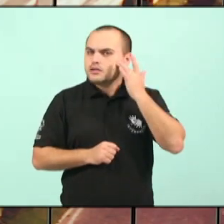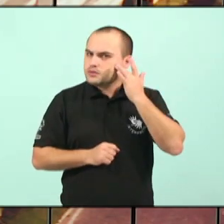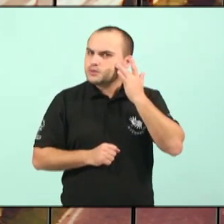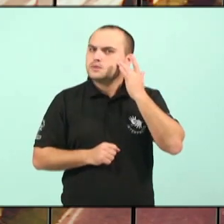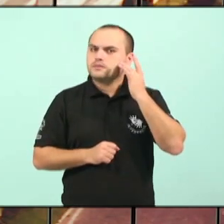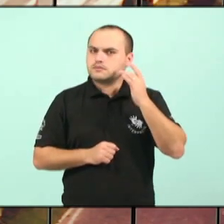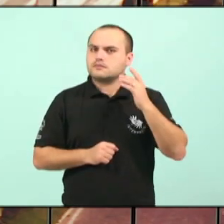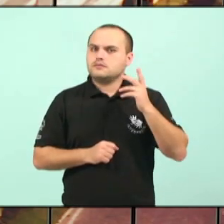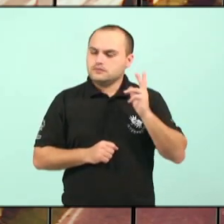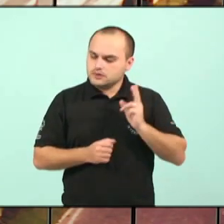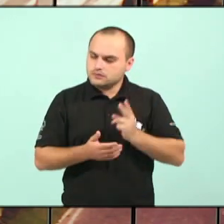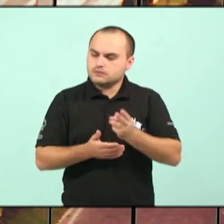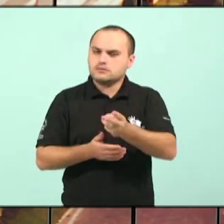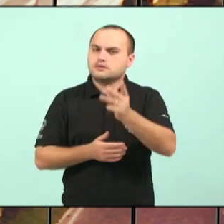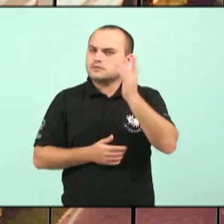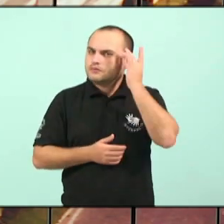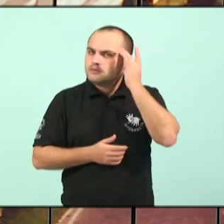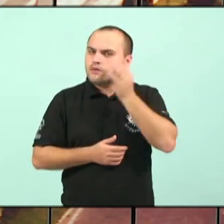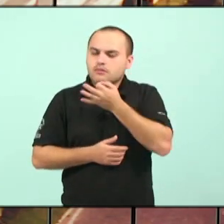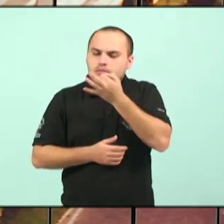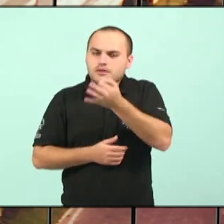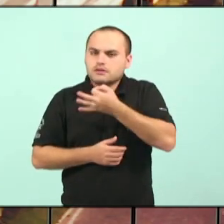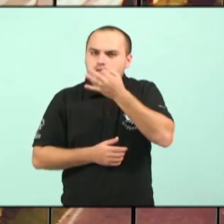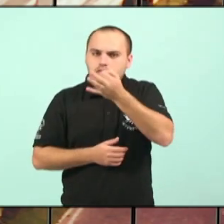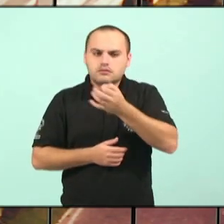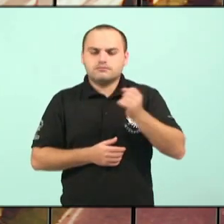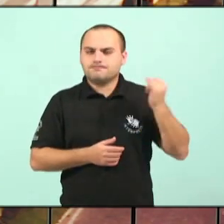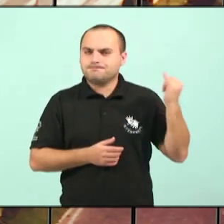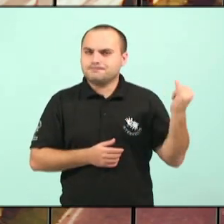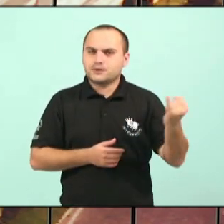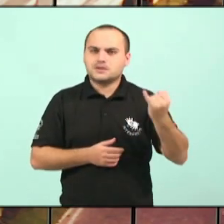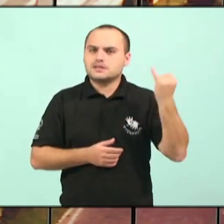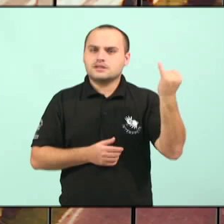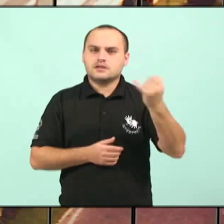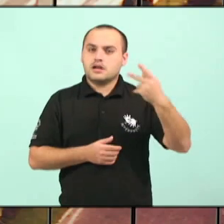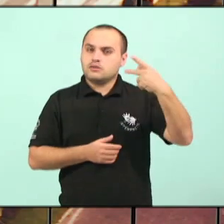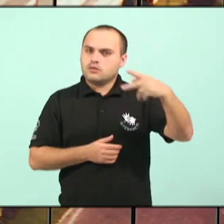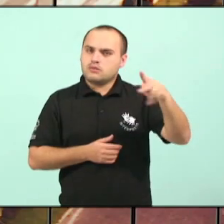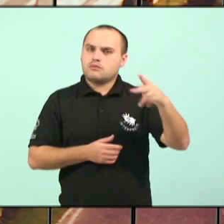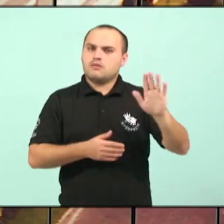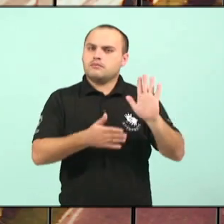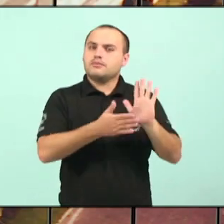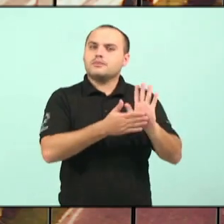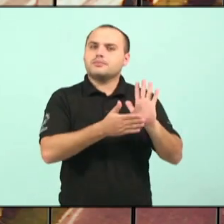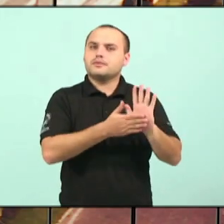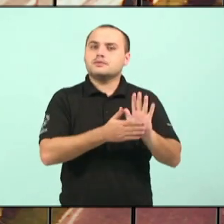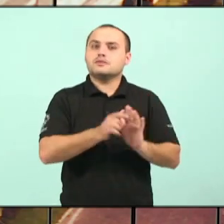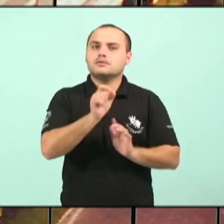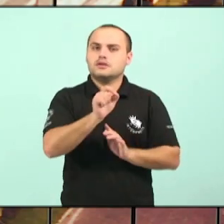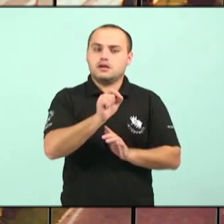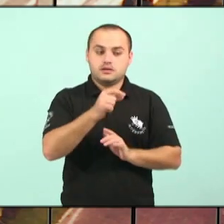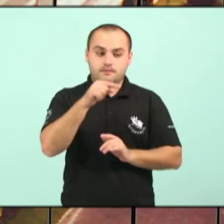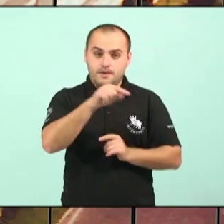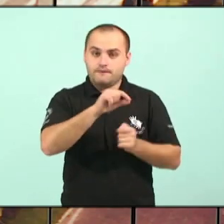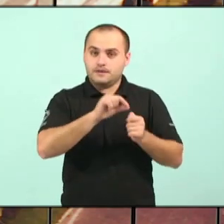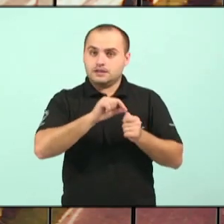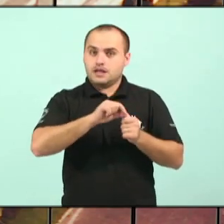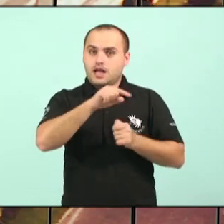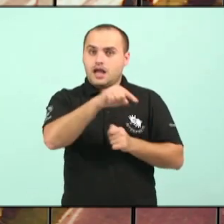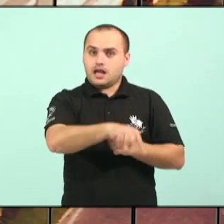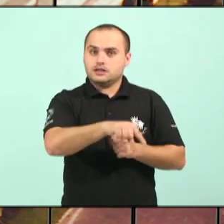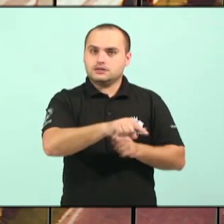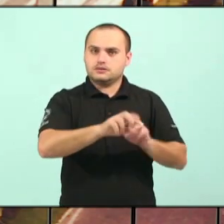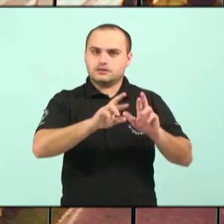achei e continuo achando extremamente providencial a sua proposta no sentido da realização desta audiência